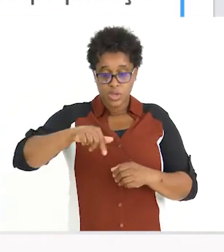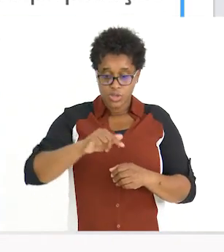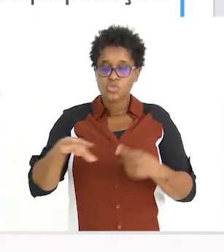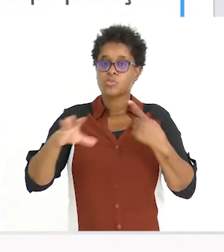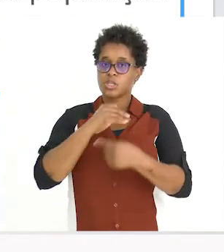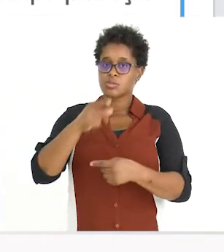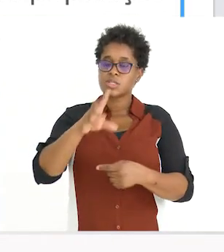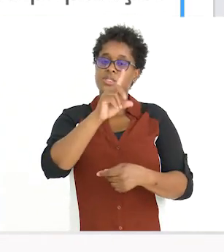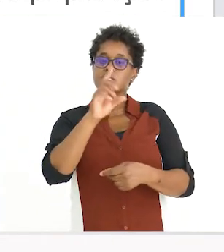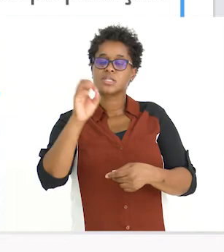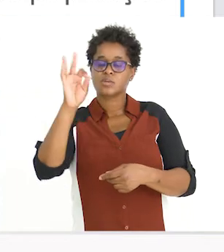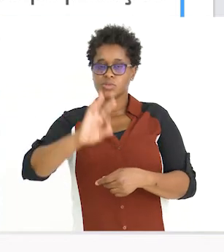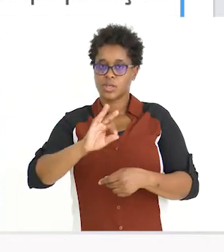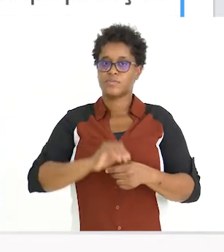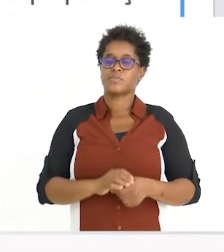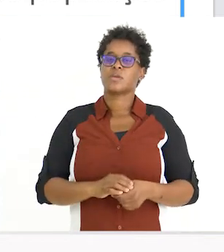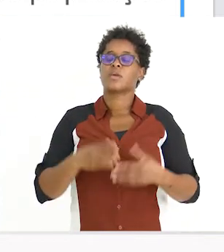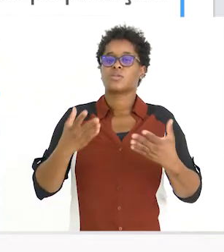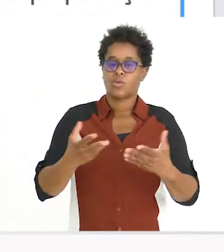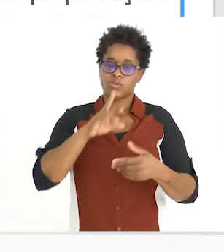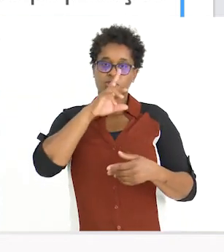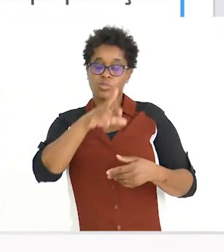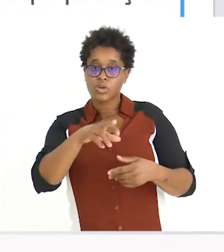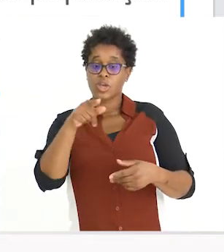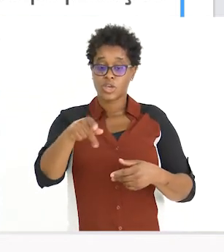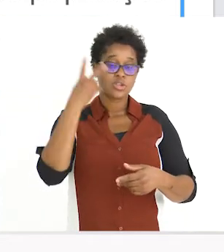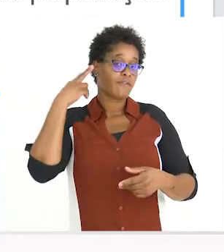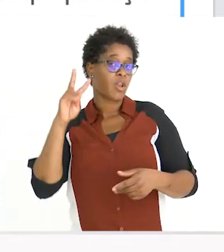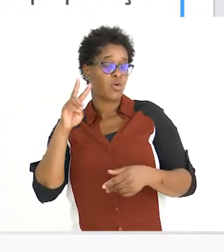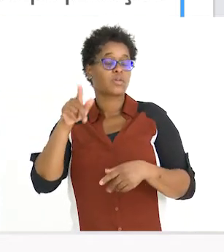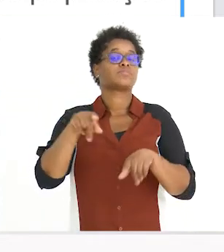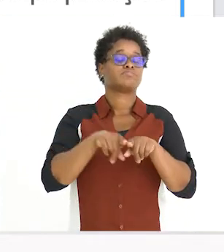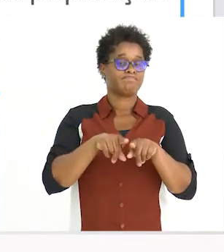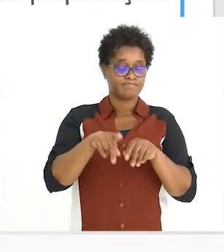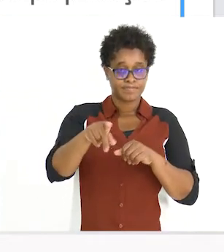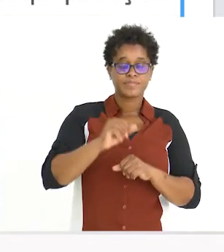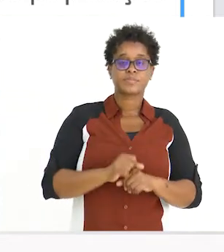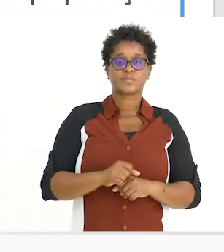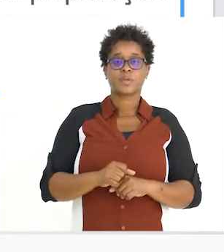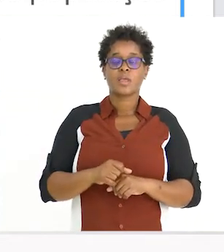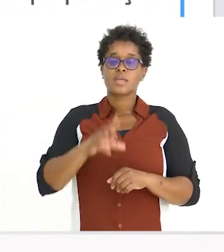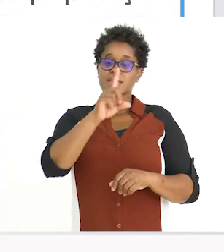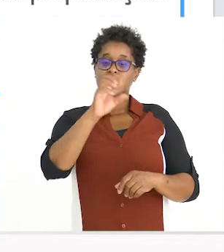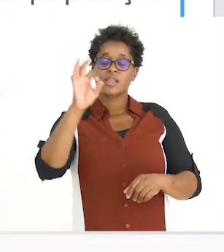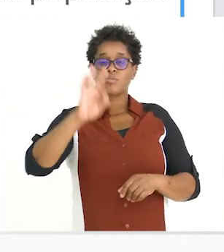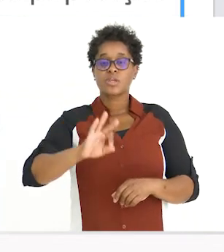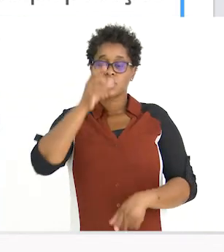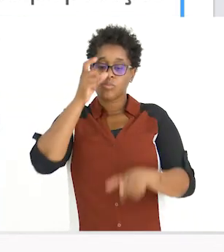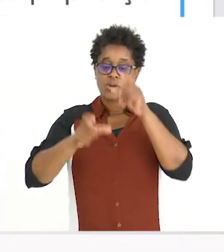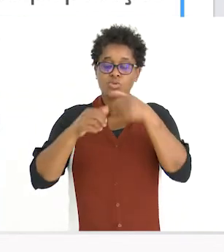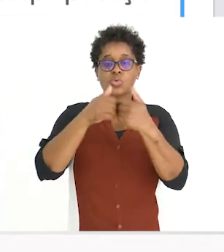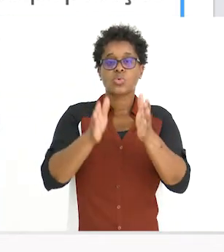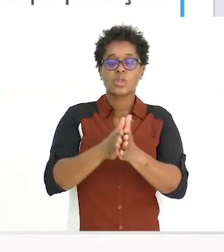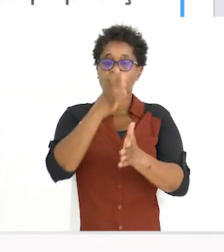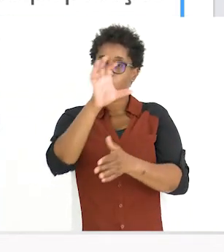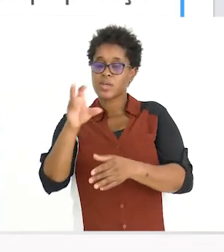de 60%? Então, este valor significa que 60% da população total do